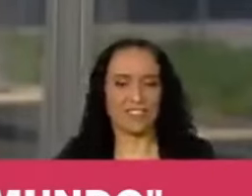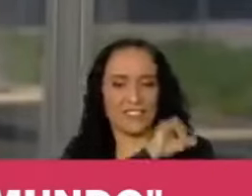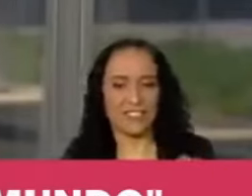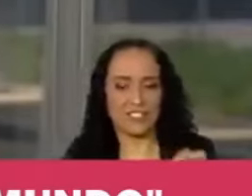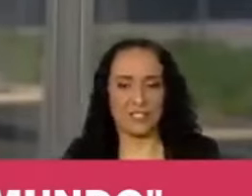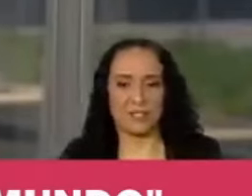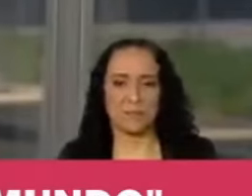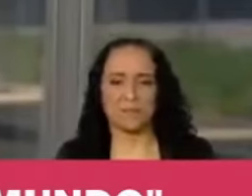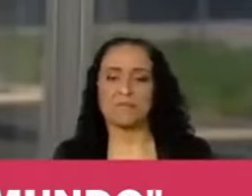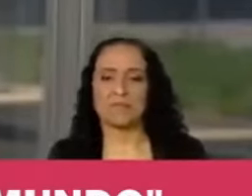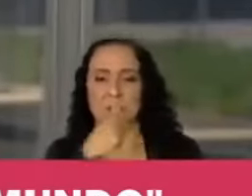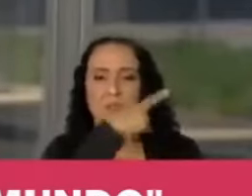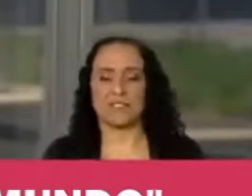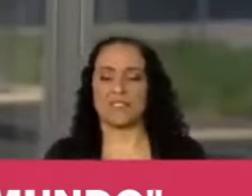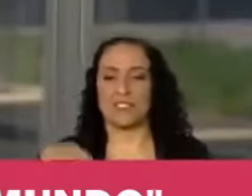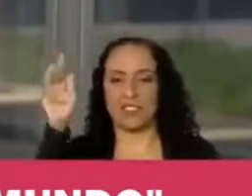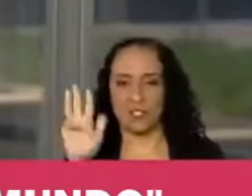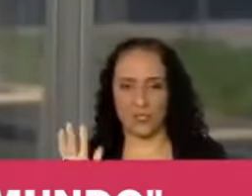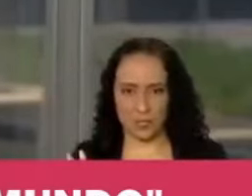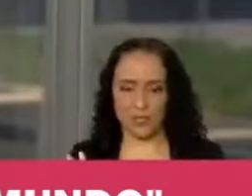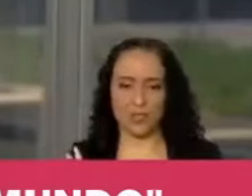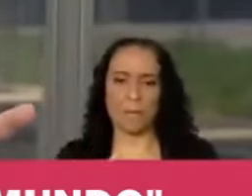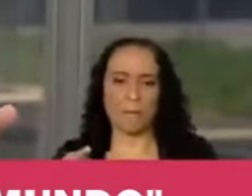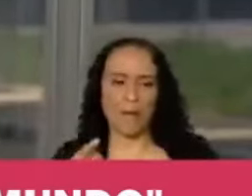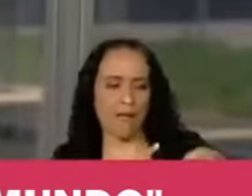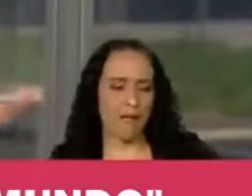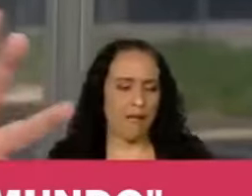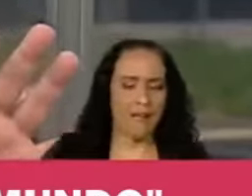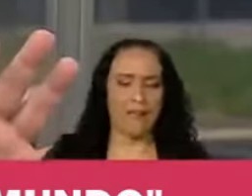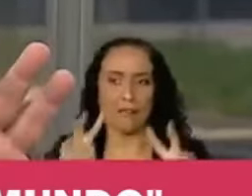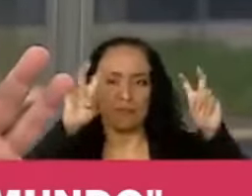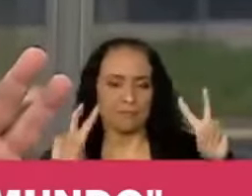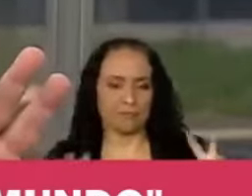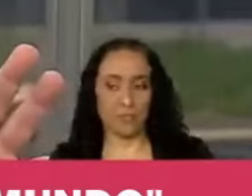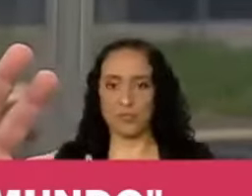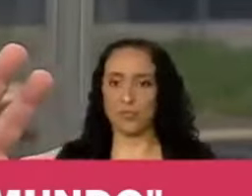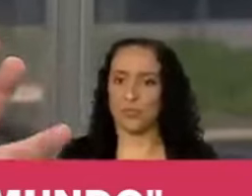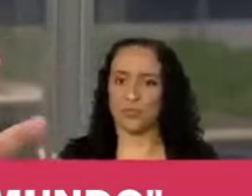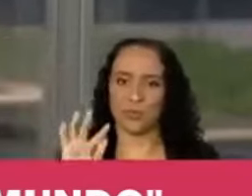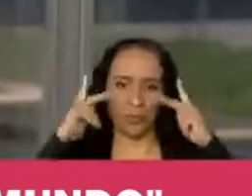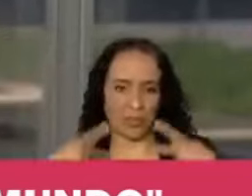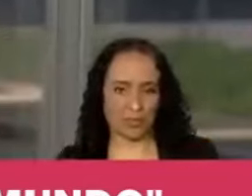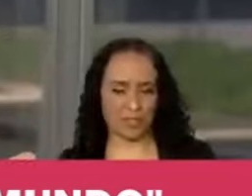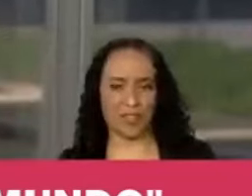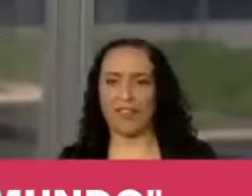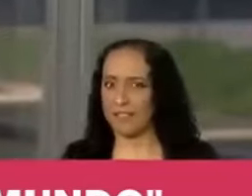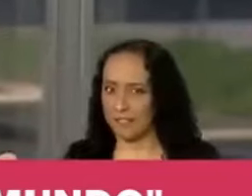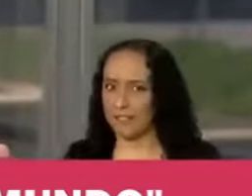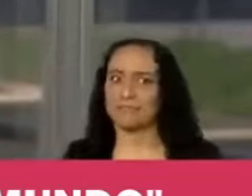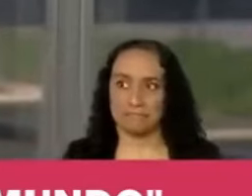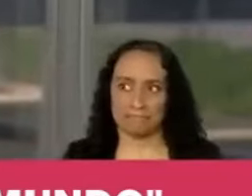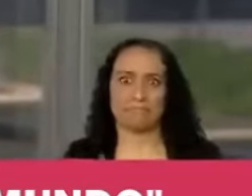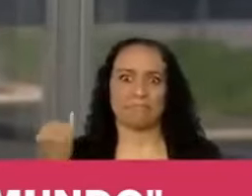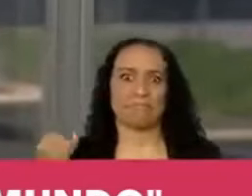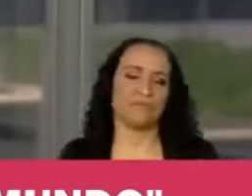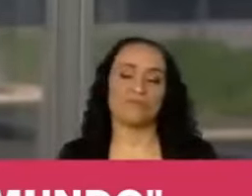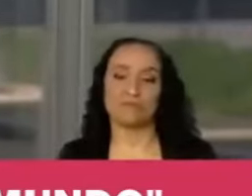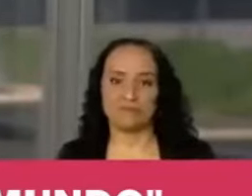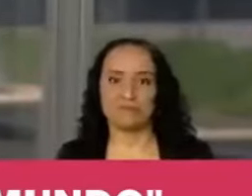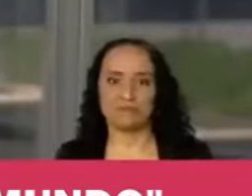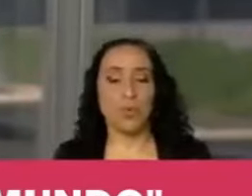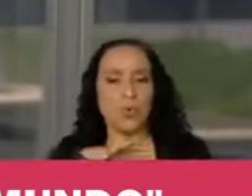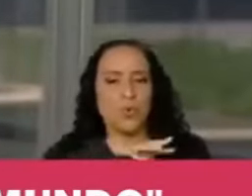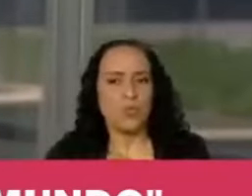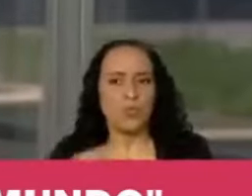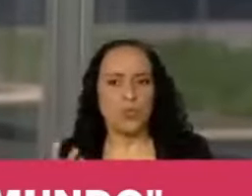Janeiro, sob a presidência do presidente Lula, discutindo os grandes temas do futuro da humanidade. Então, isso não é pouca coisa. Quer dizer, o mundo inteiro hoje está com o